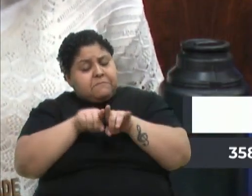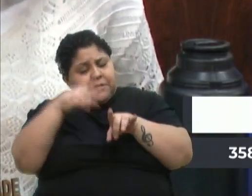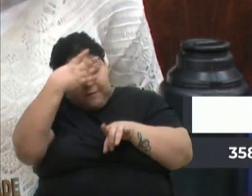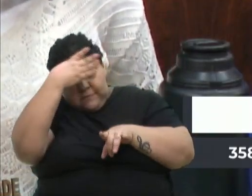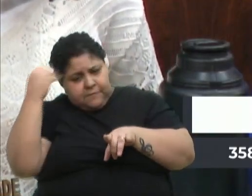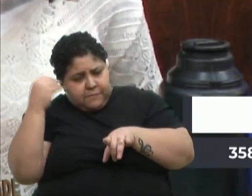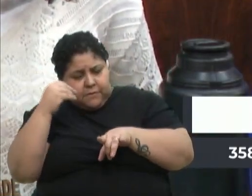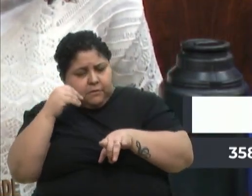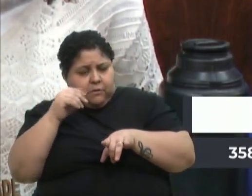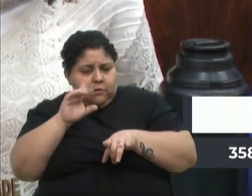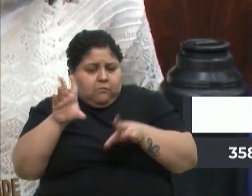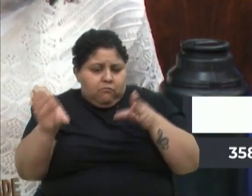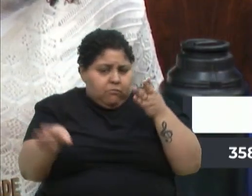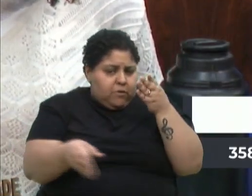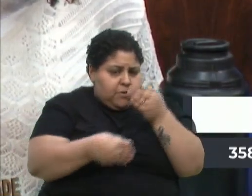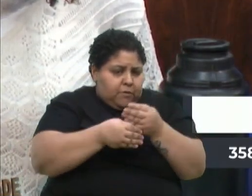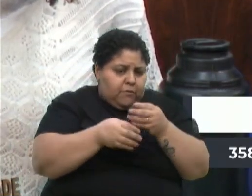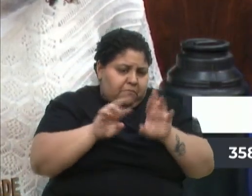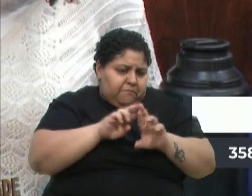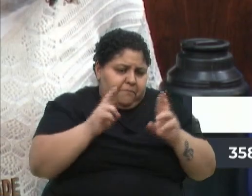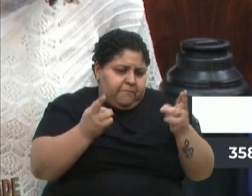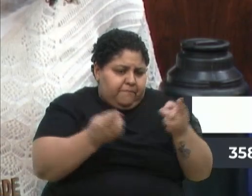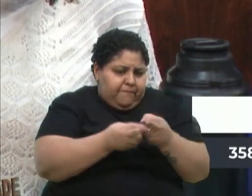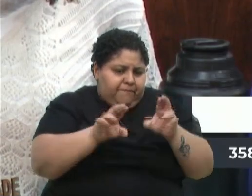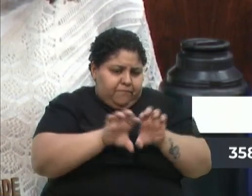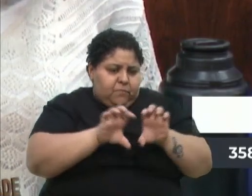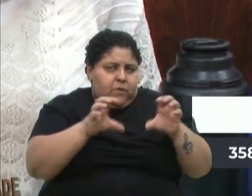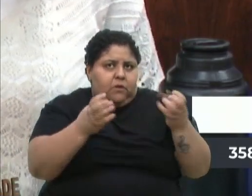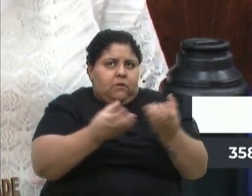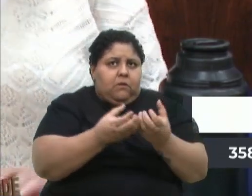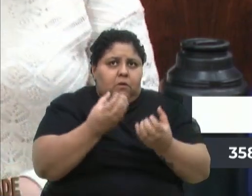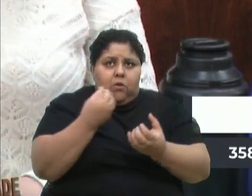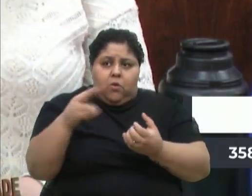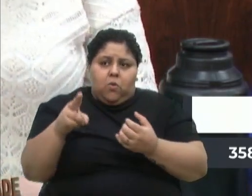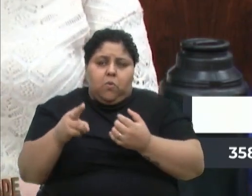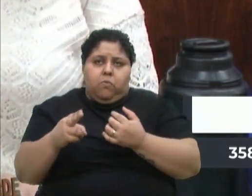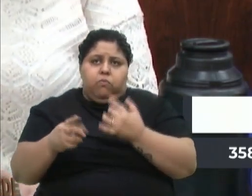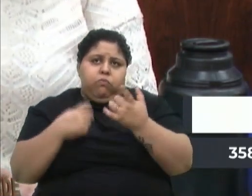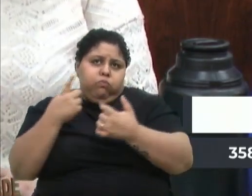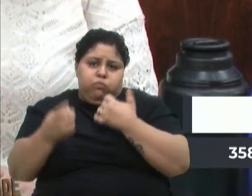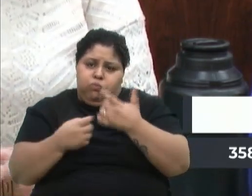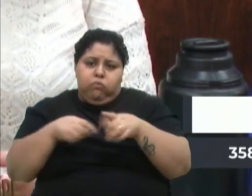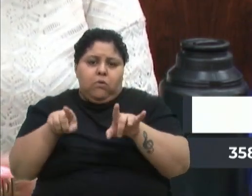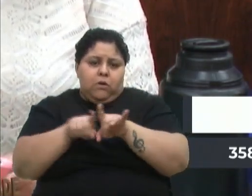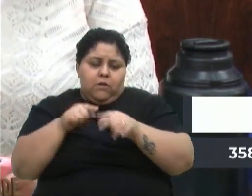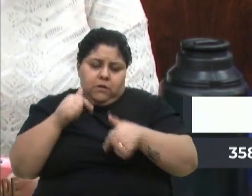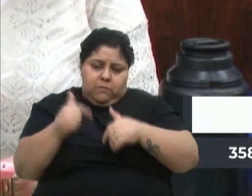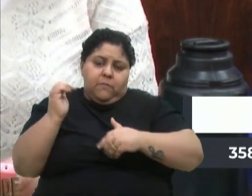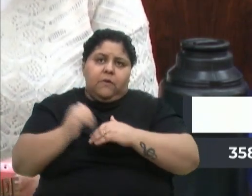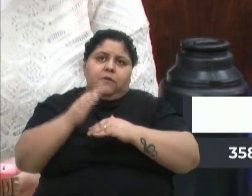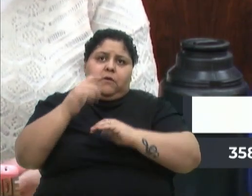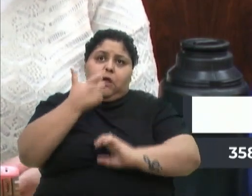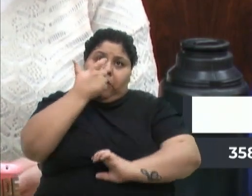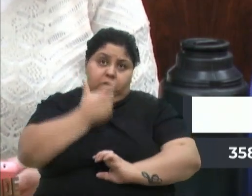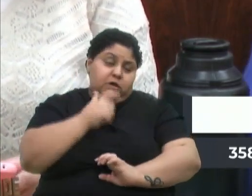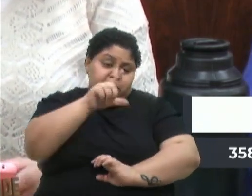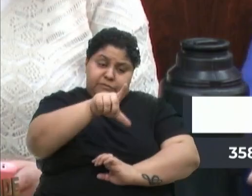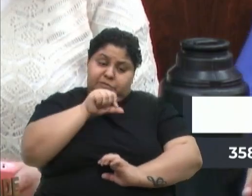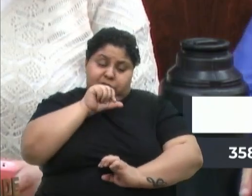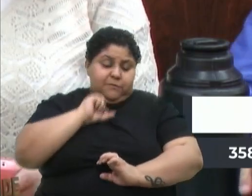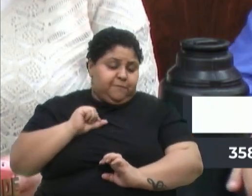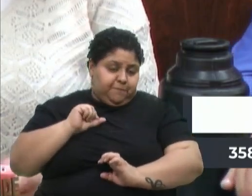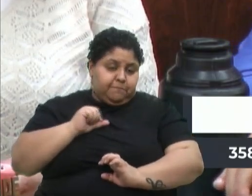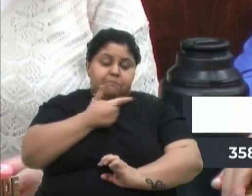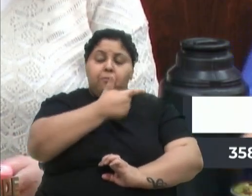numa emenda, seja em reuniões que são das comunidades, né? Ou que eventualmente a gente tem mais atuação. Eu achei que fosse seletivo. Outra coisa que o